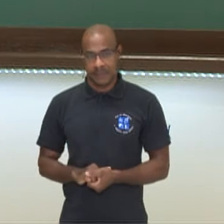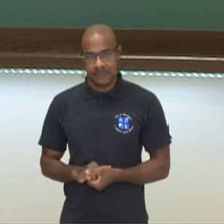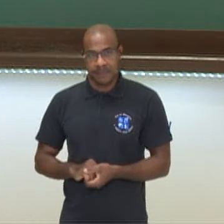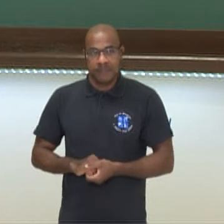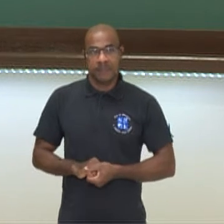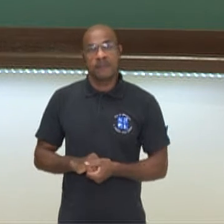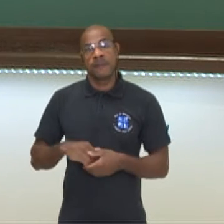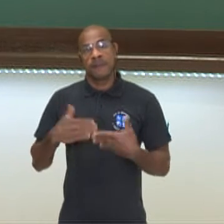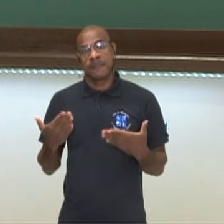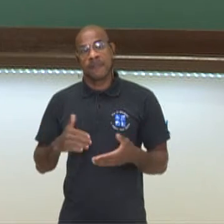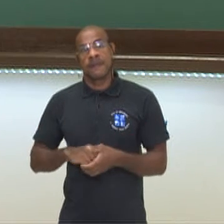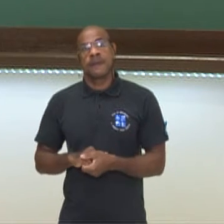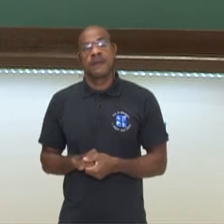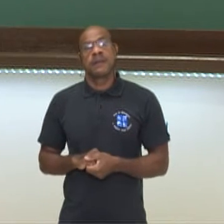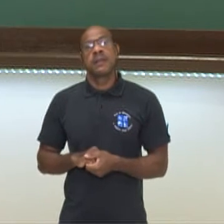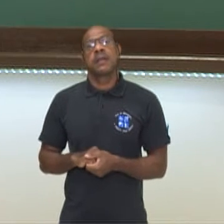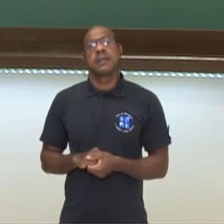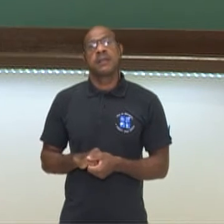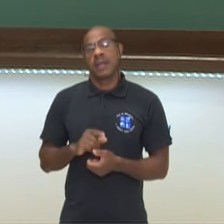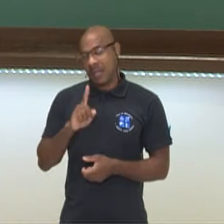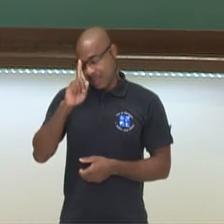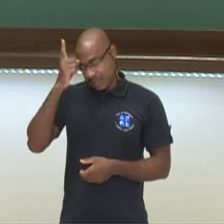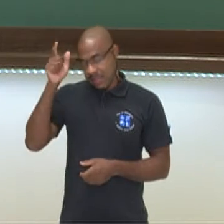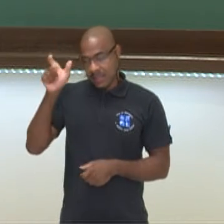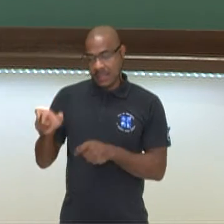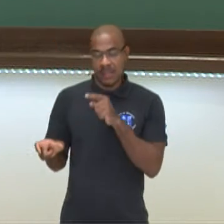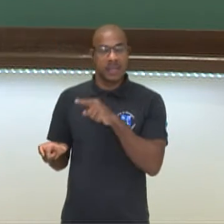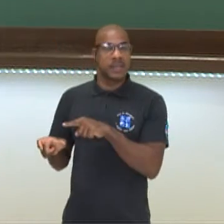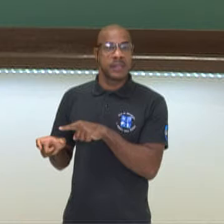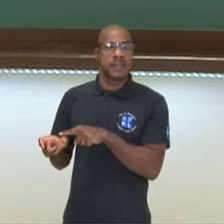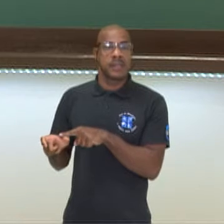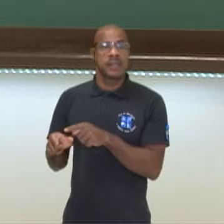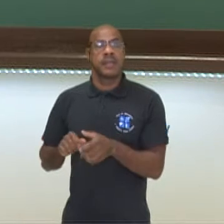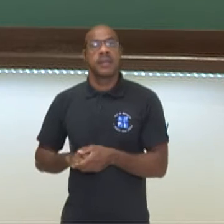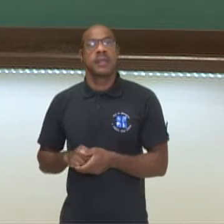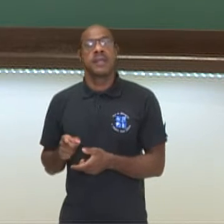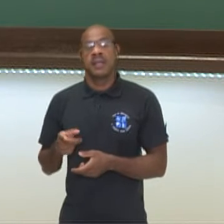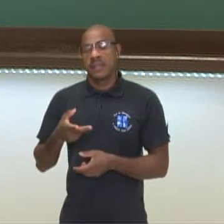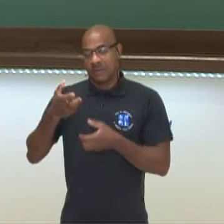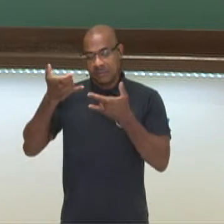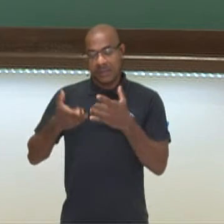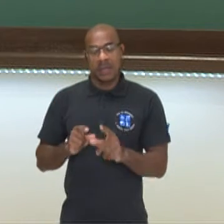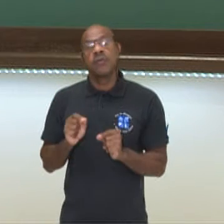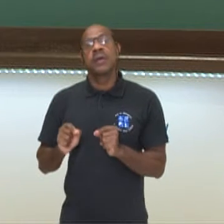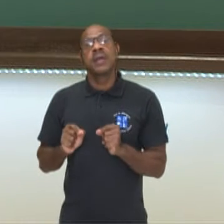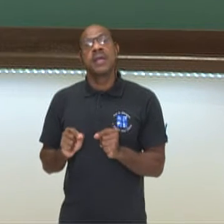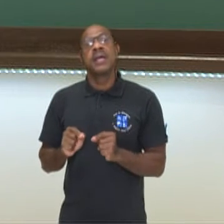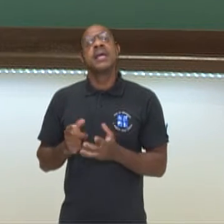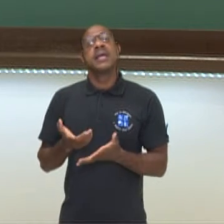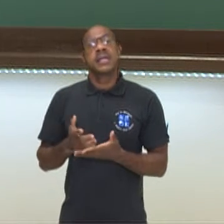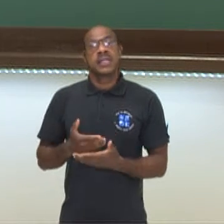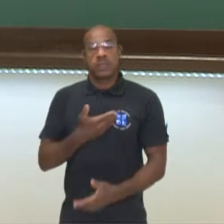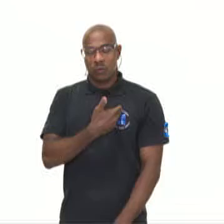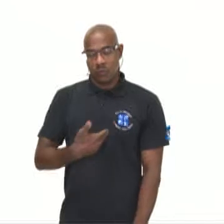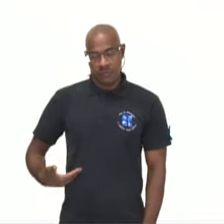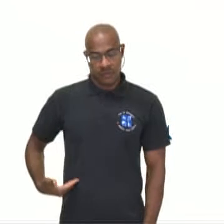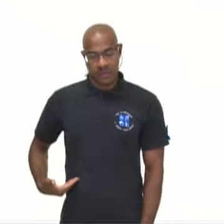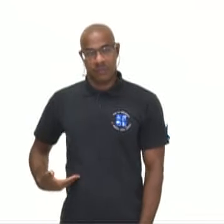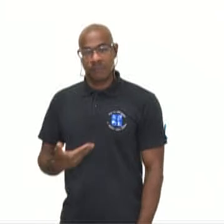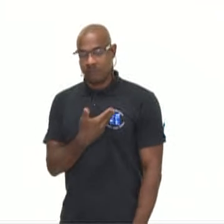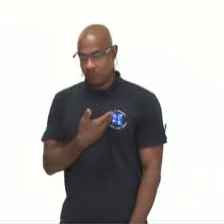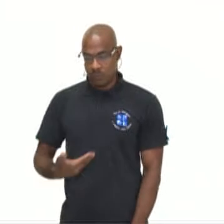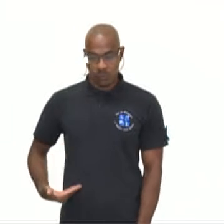pessoal. Então, bem ao contrário das ideias liberais, Keynes afirmava que o Estado deveria intervir no domínio